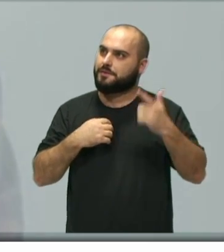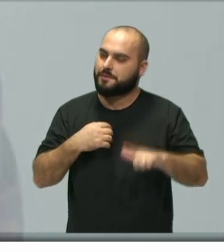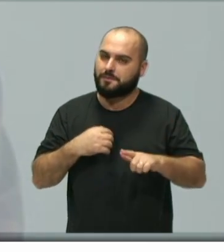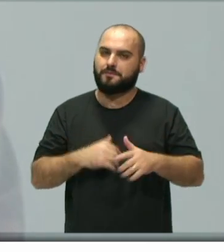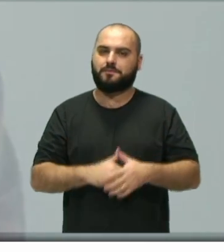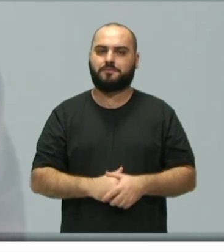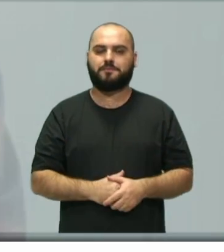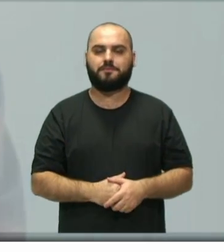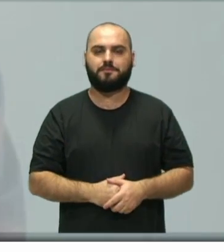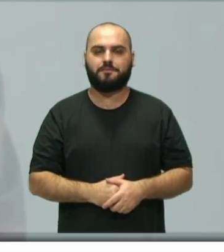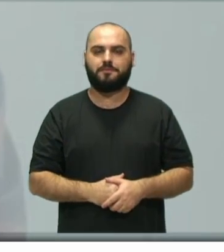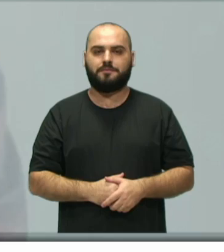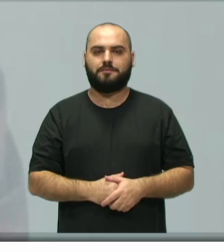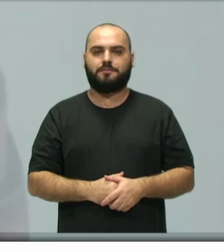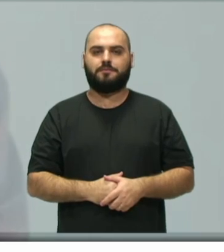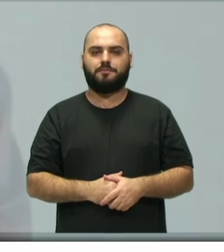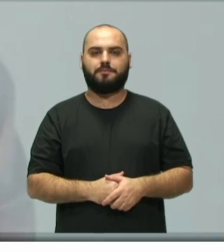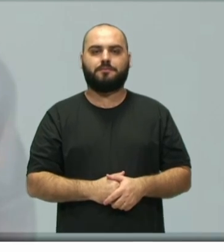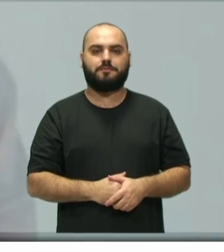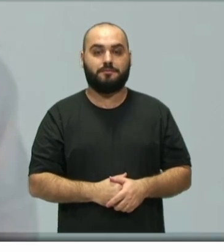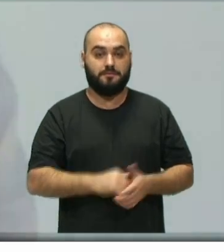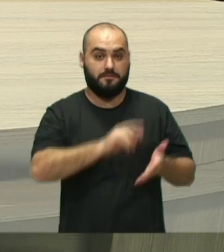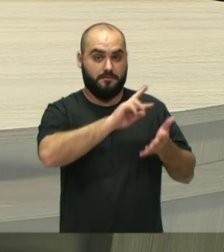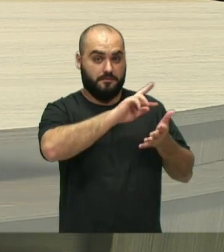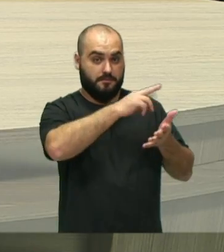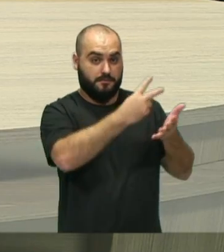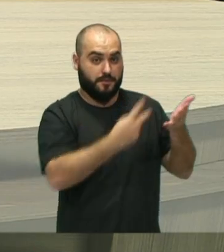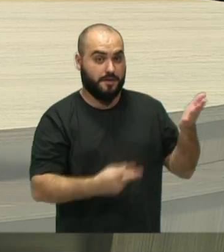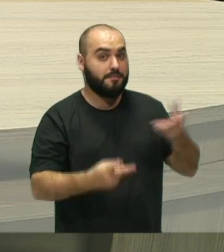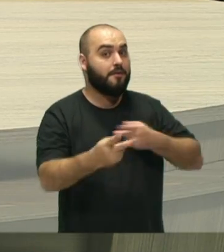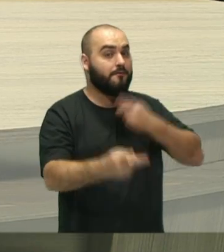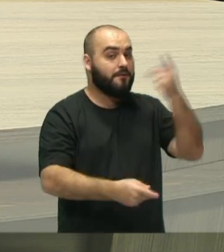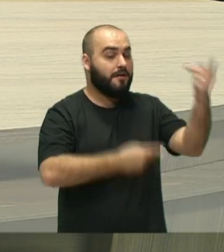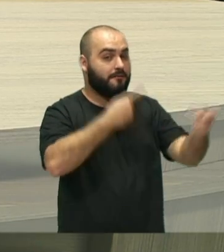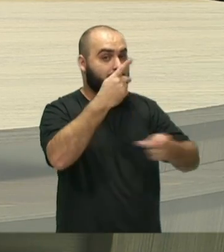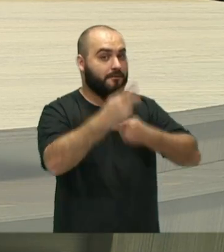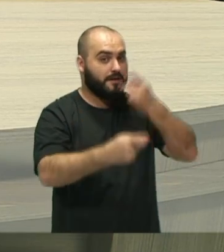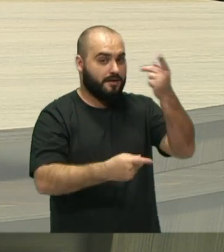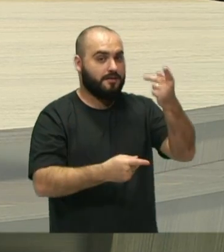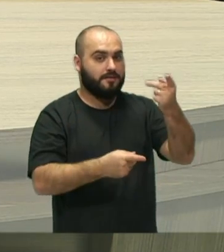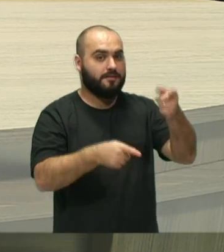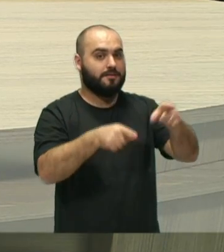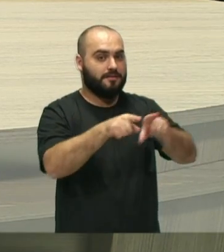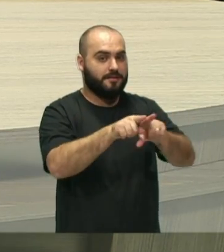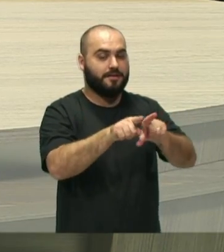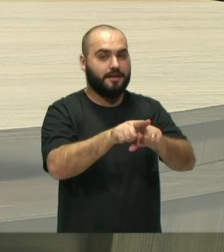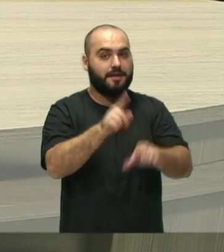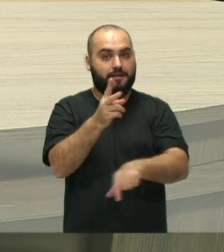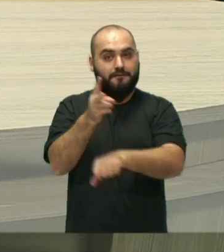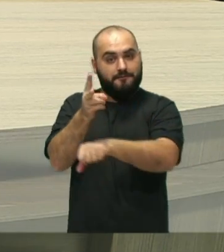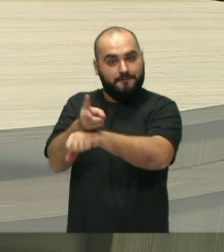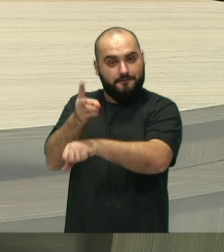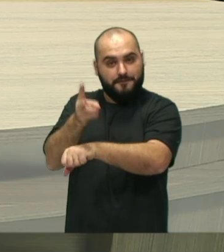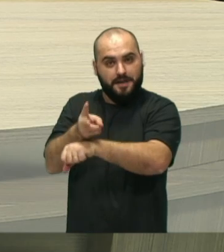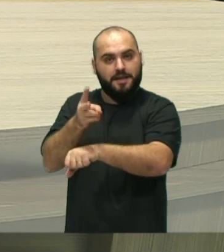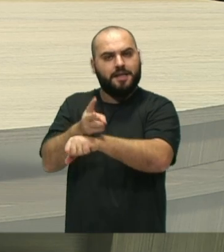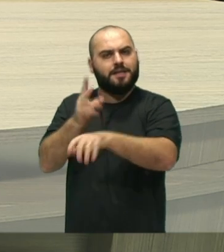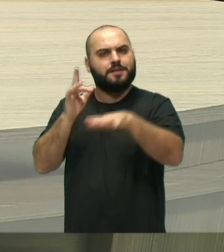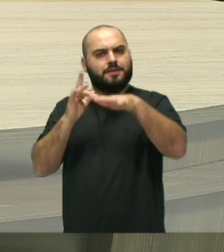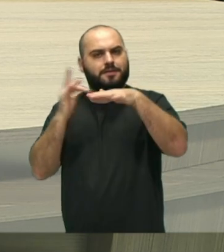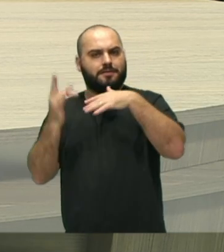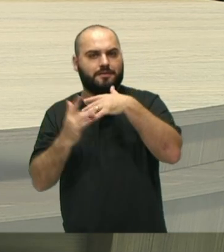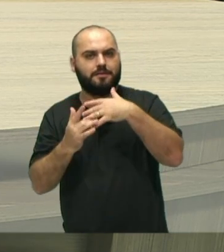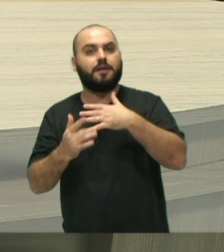Nesse caso, poemas e falá-los também, né? Então, eu tenho uns vídeos na rede social, aí, então eu